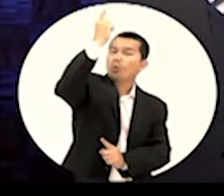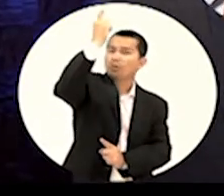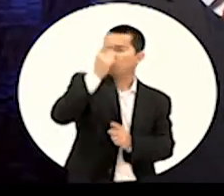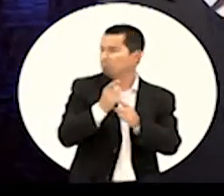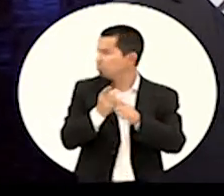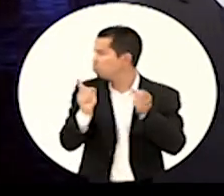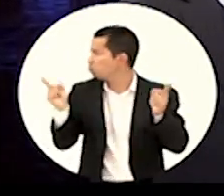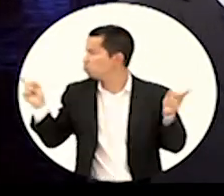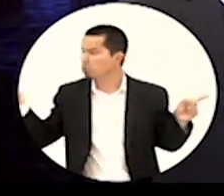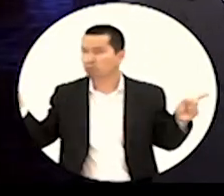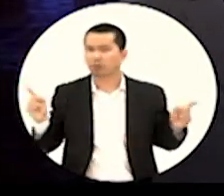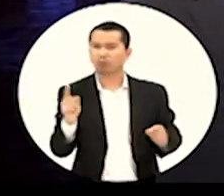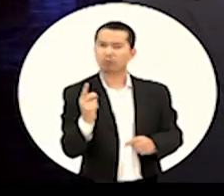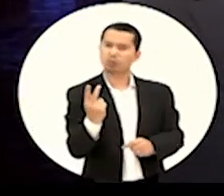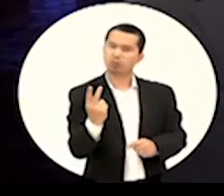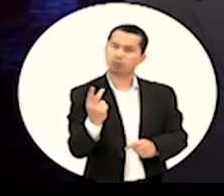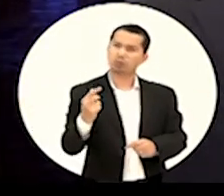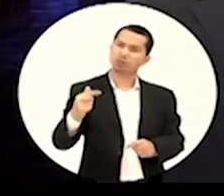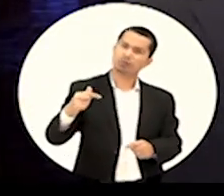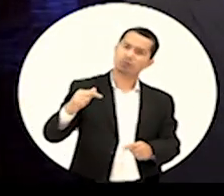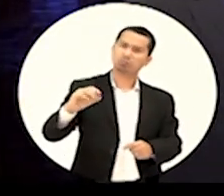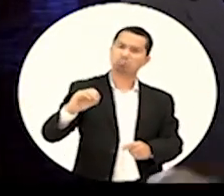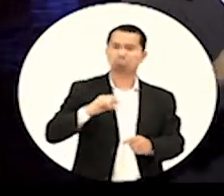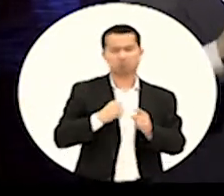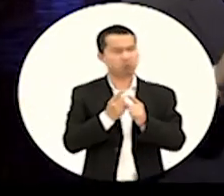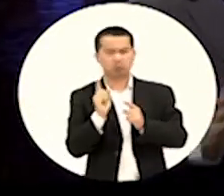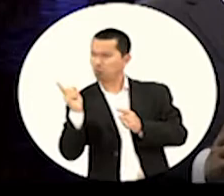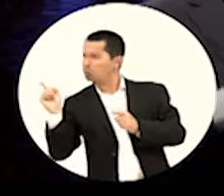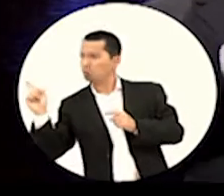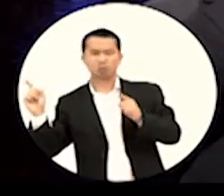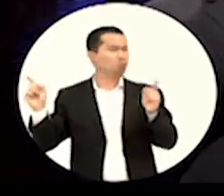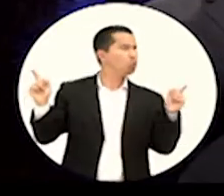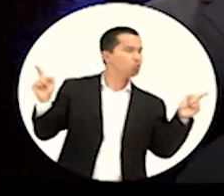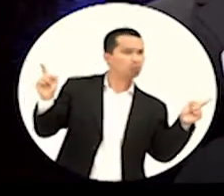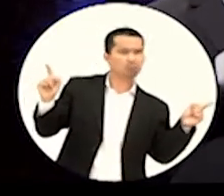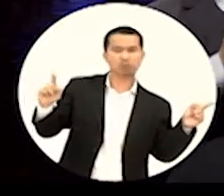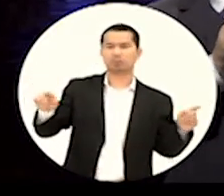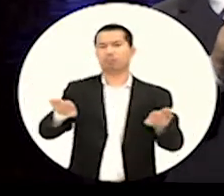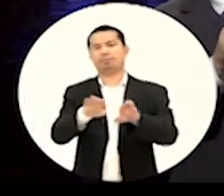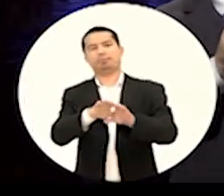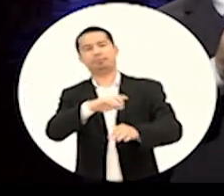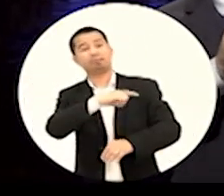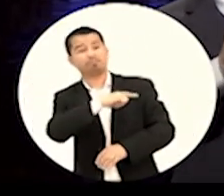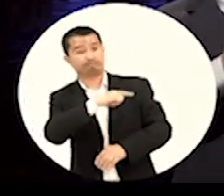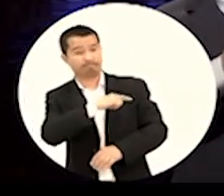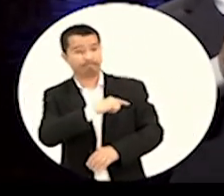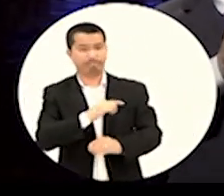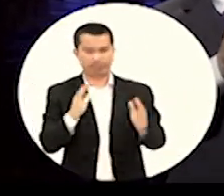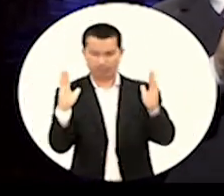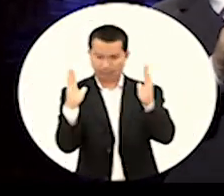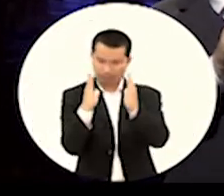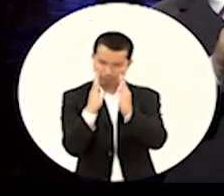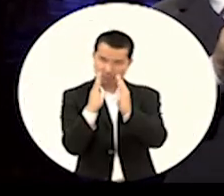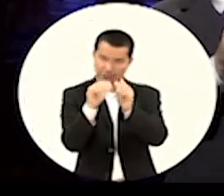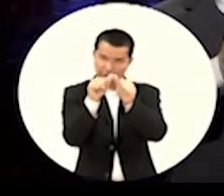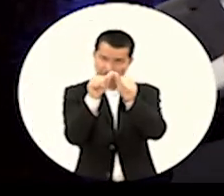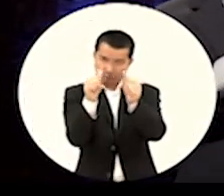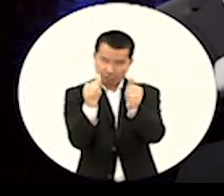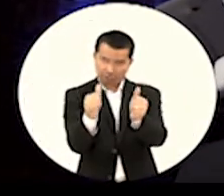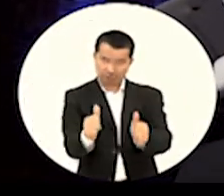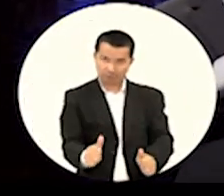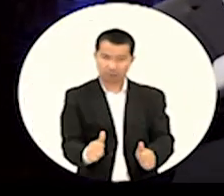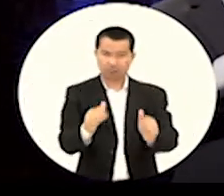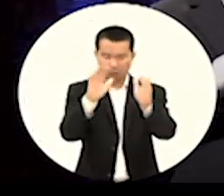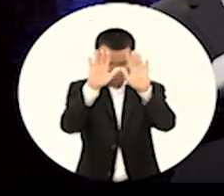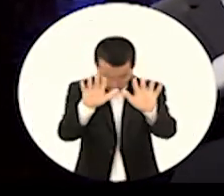por 2,70 de largura. Então ela era fininha. Entre um vão e outro, entre uma coluna e